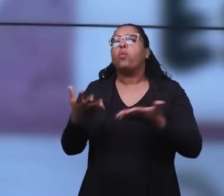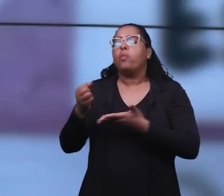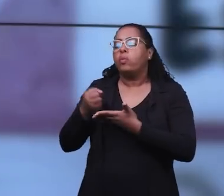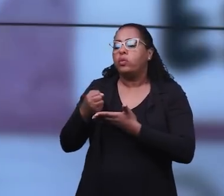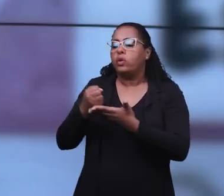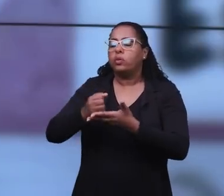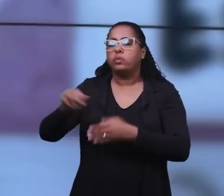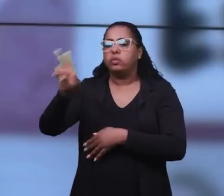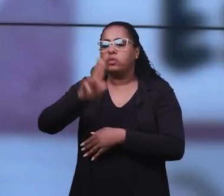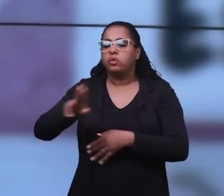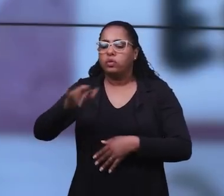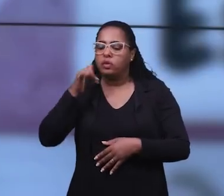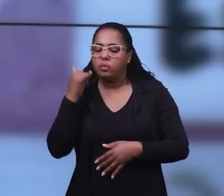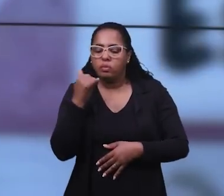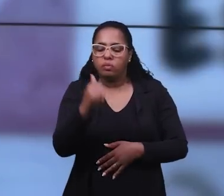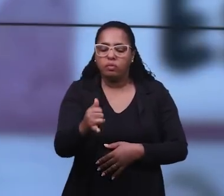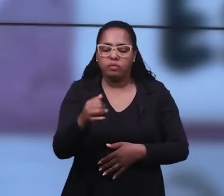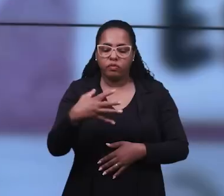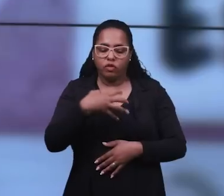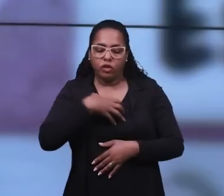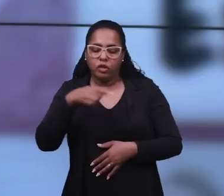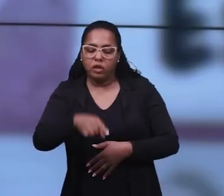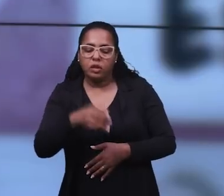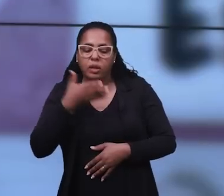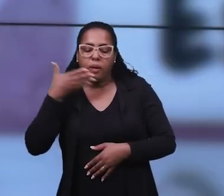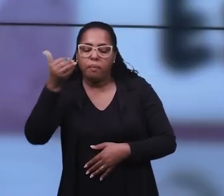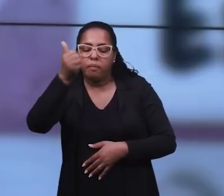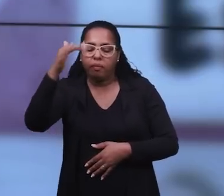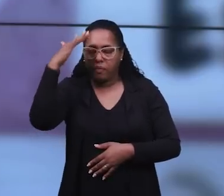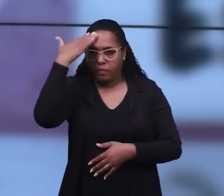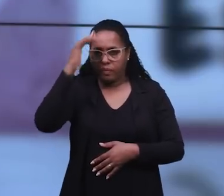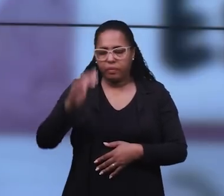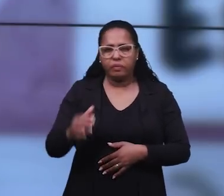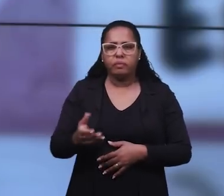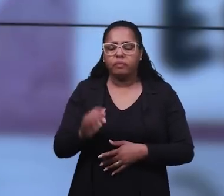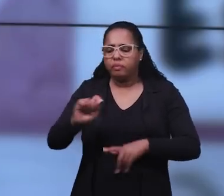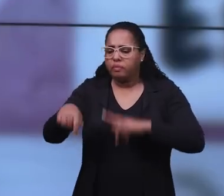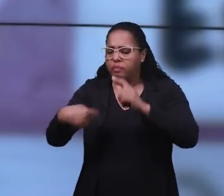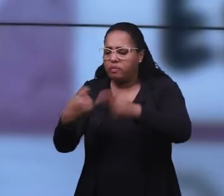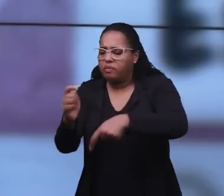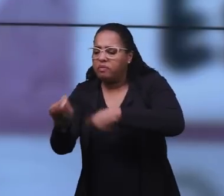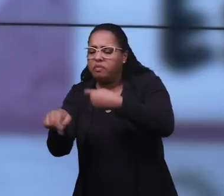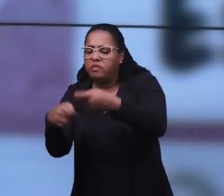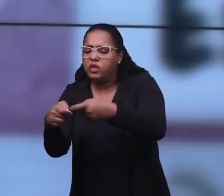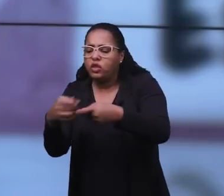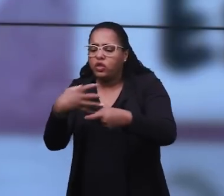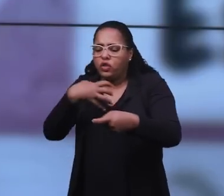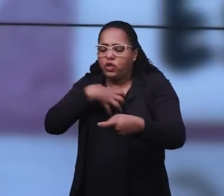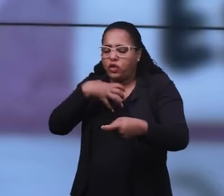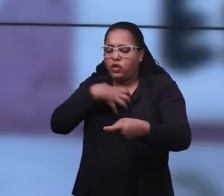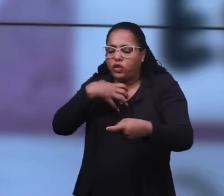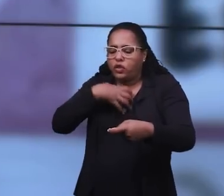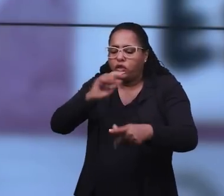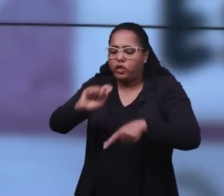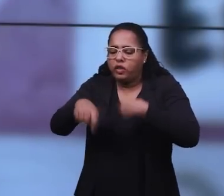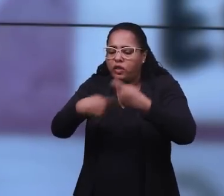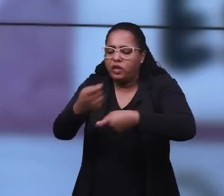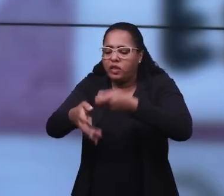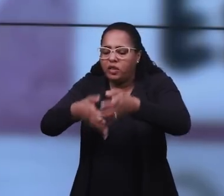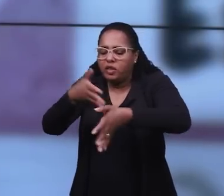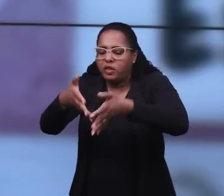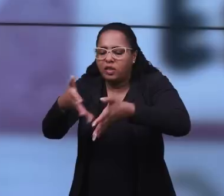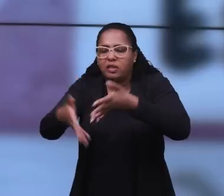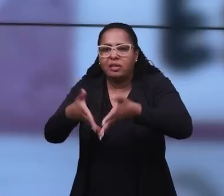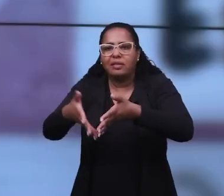para falar de uma forma que ela compreenderá melhor. Cuide das palavras, do modo como fala,